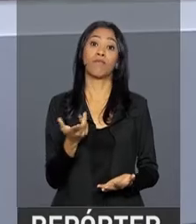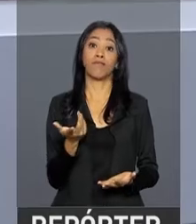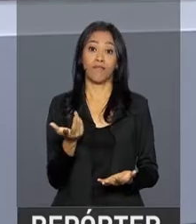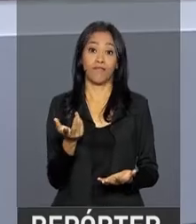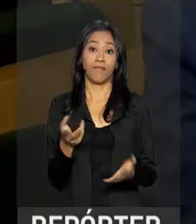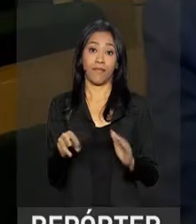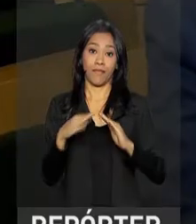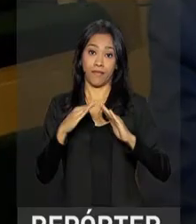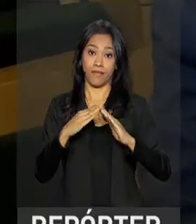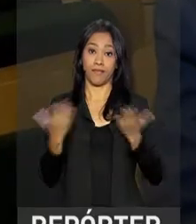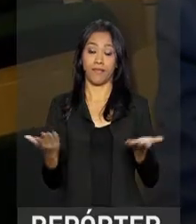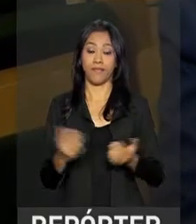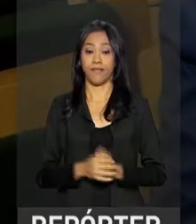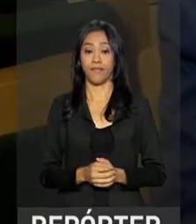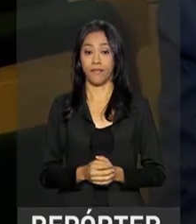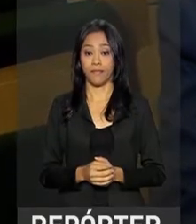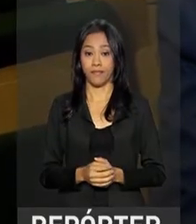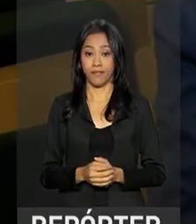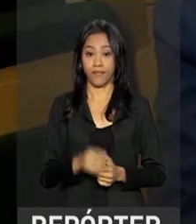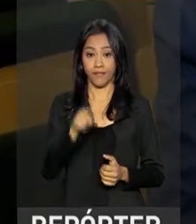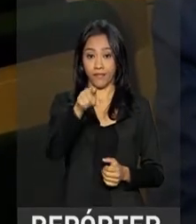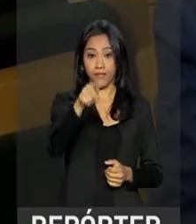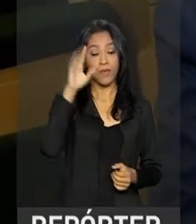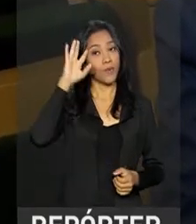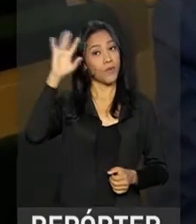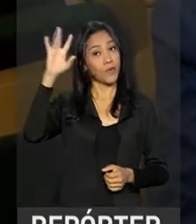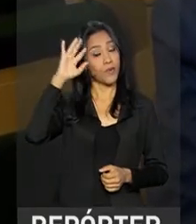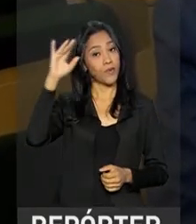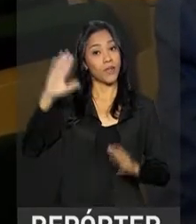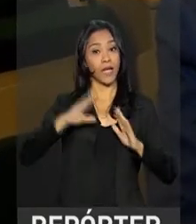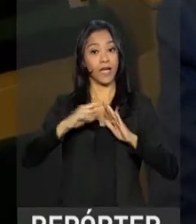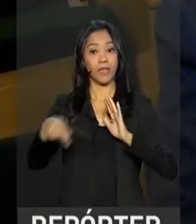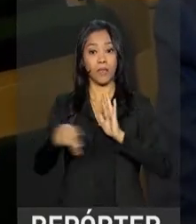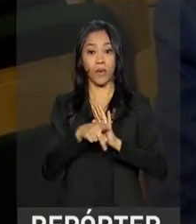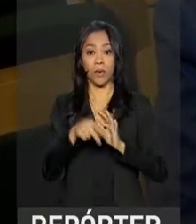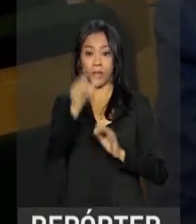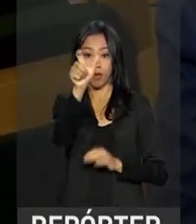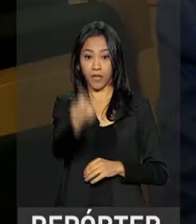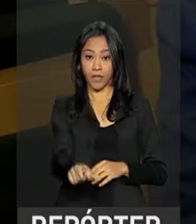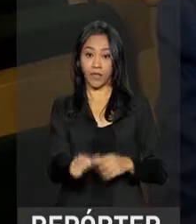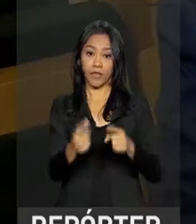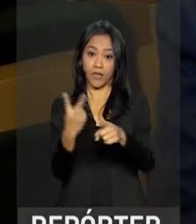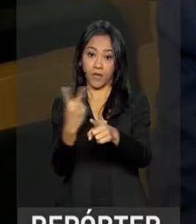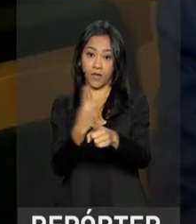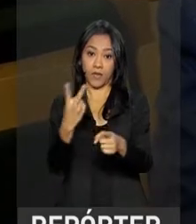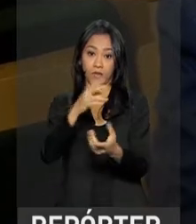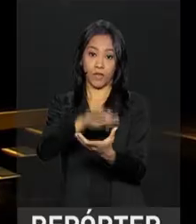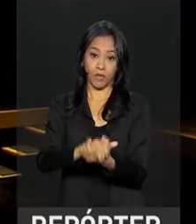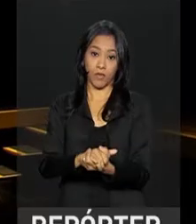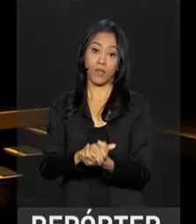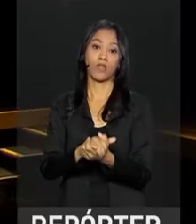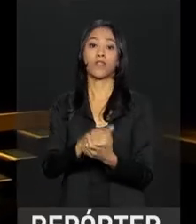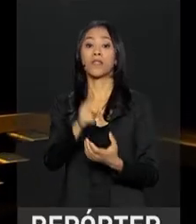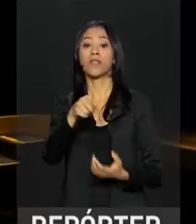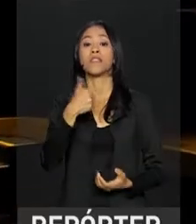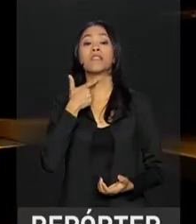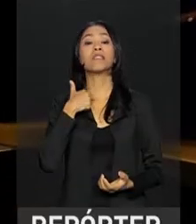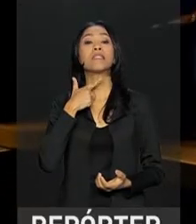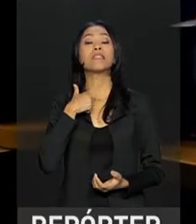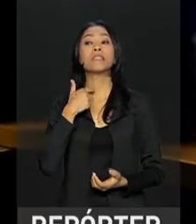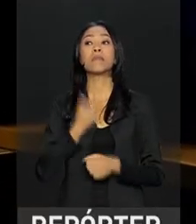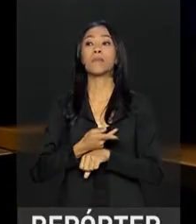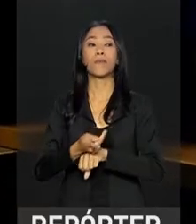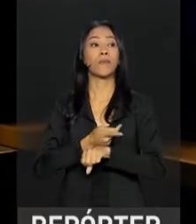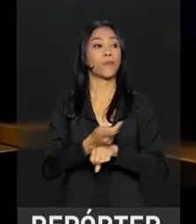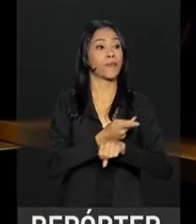ano o sonho da casa própria chegou para o servidor público túlio ea esposa julie ann eles estavam à procura de um